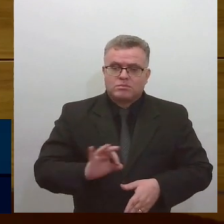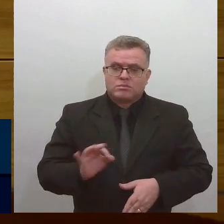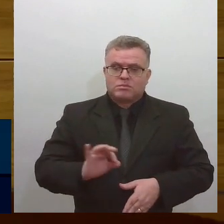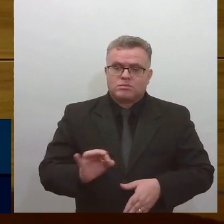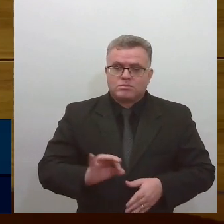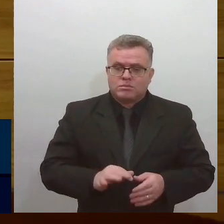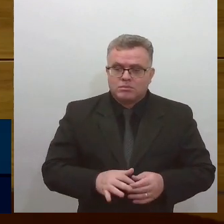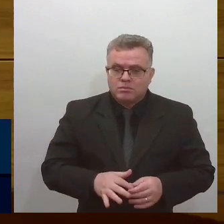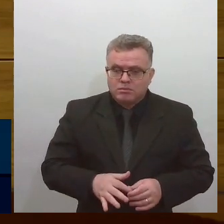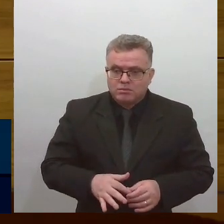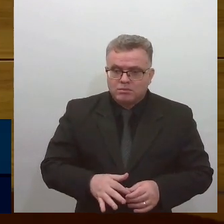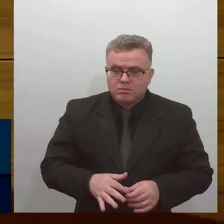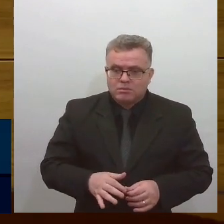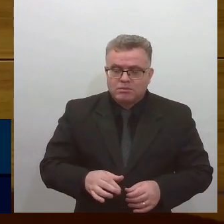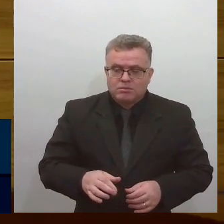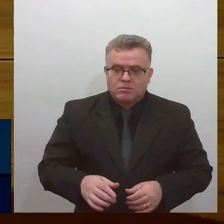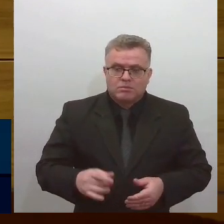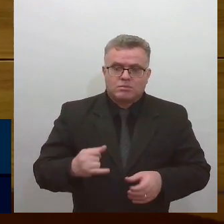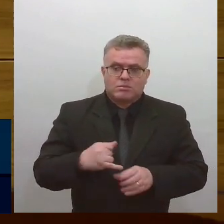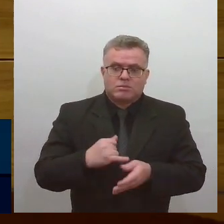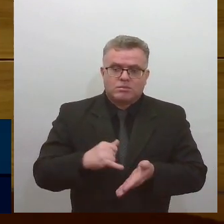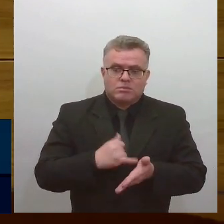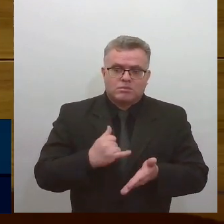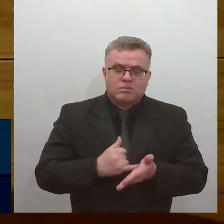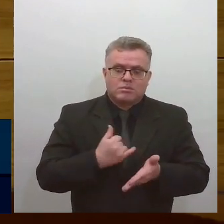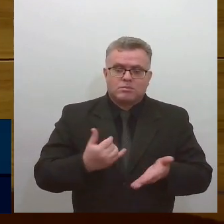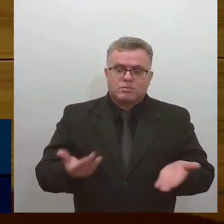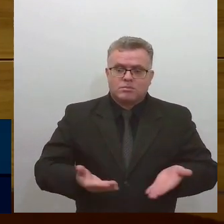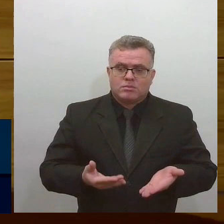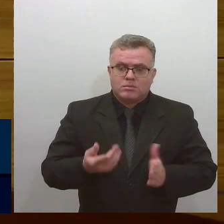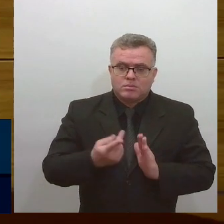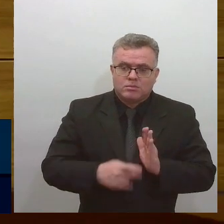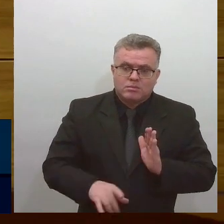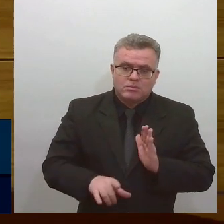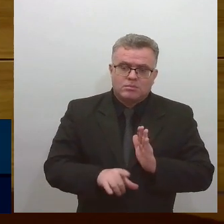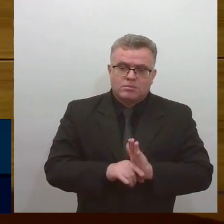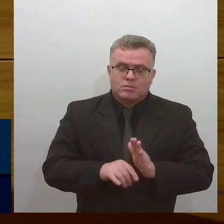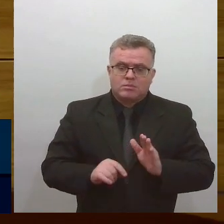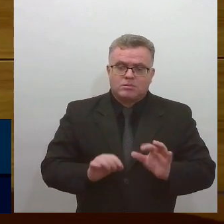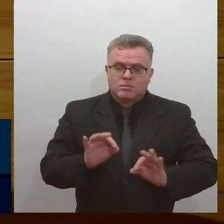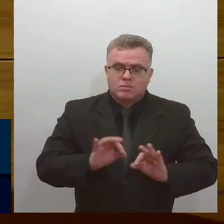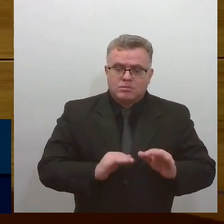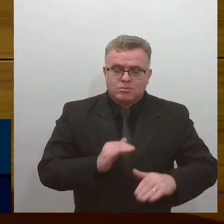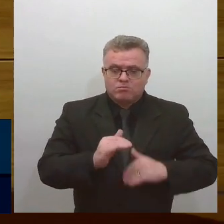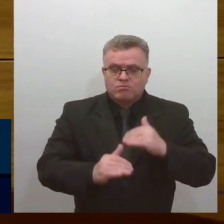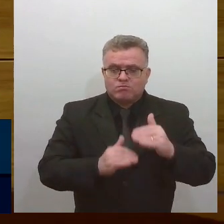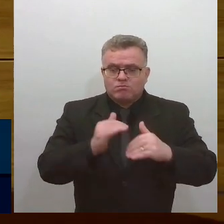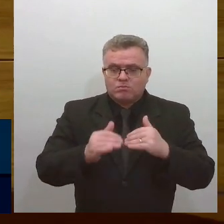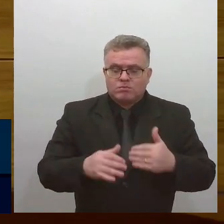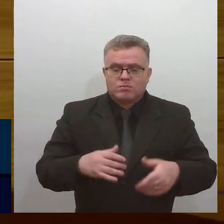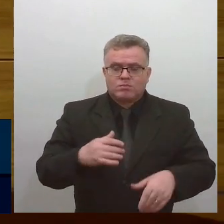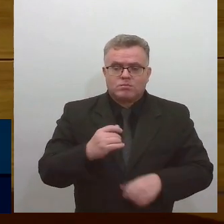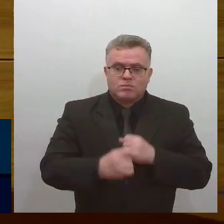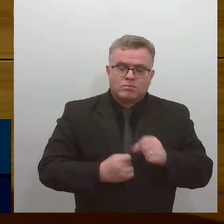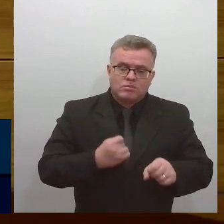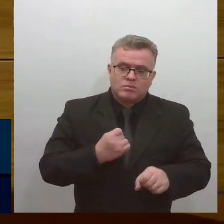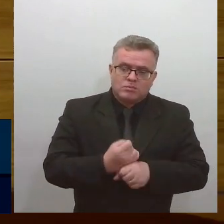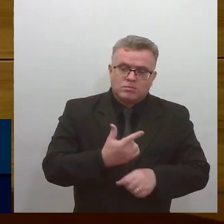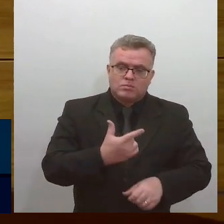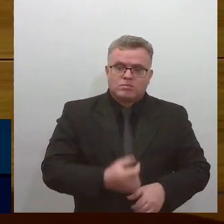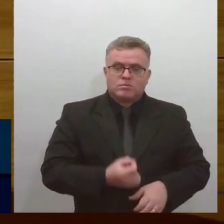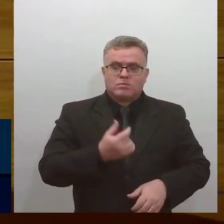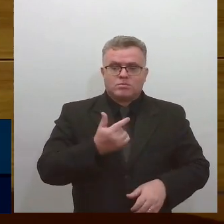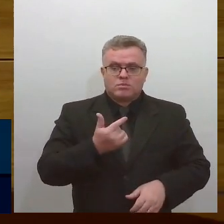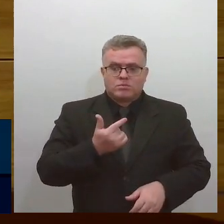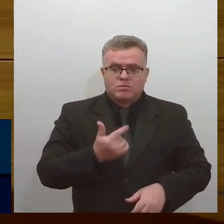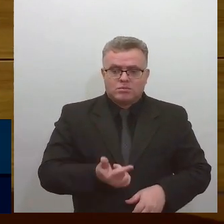vamos contratar o projeto esse ano desenvolver o projeto no ano que vem para Aí sim tem todo